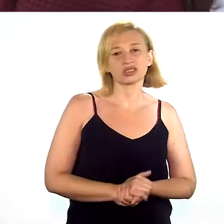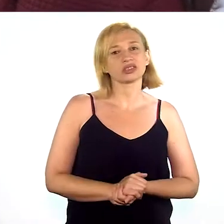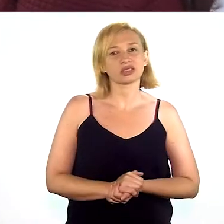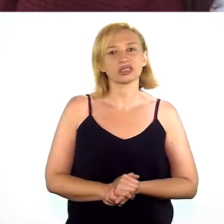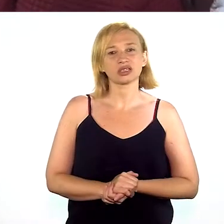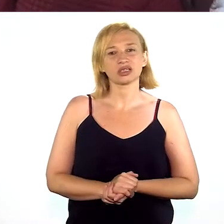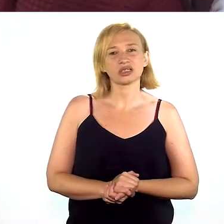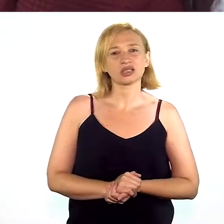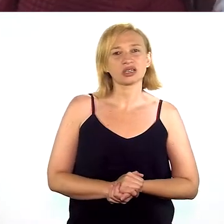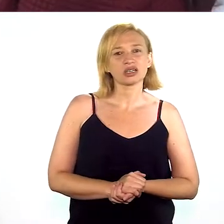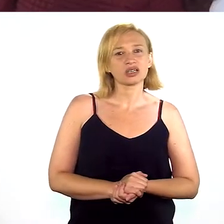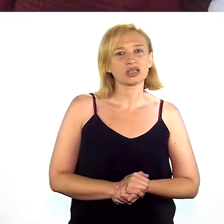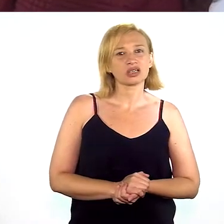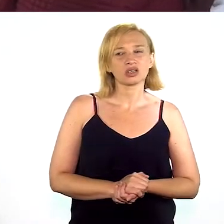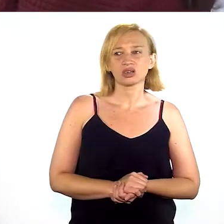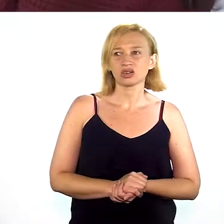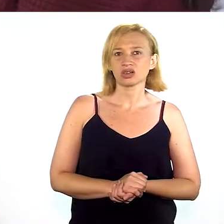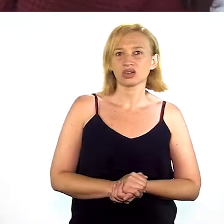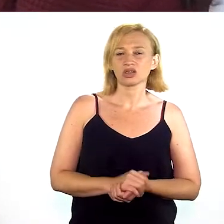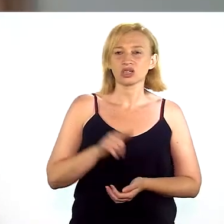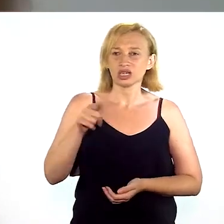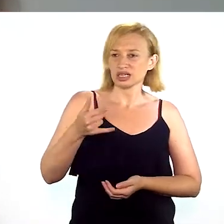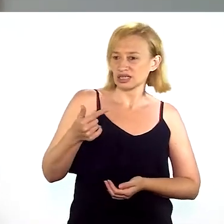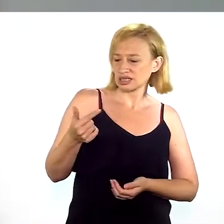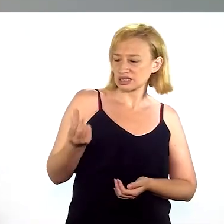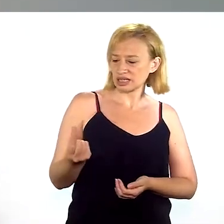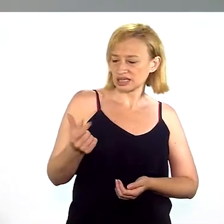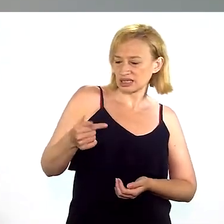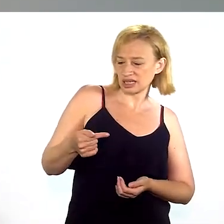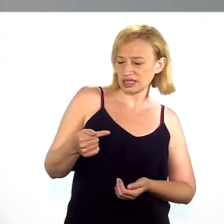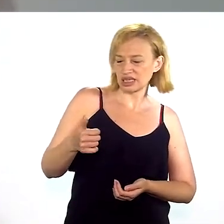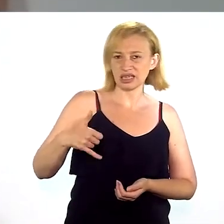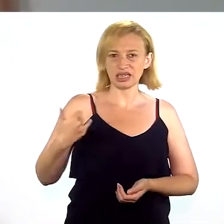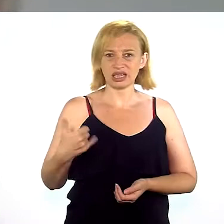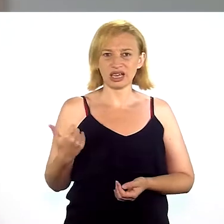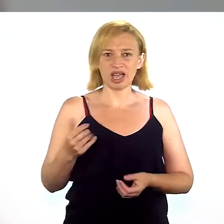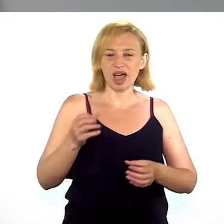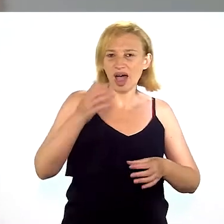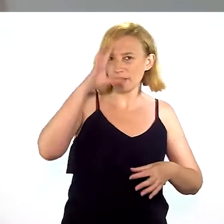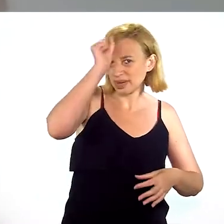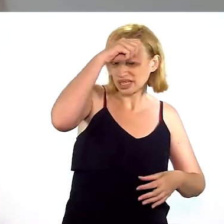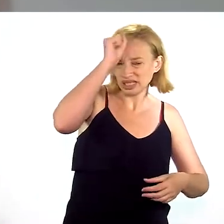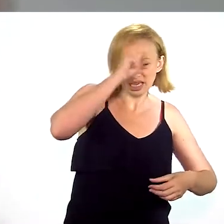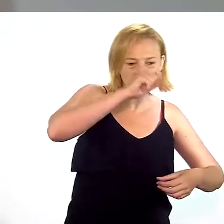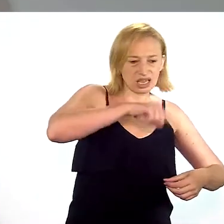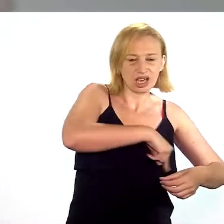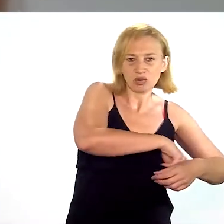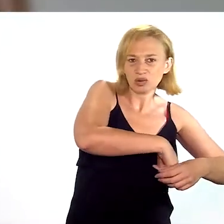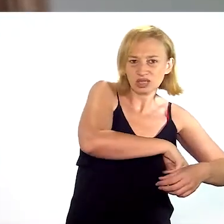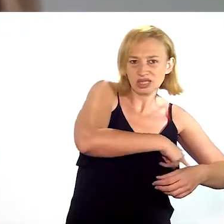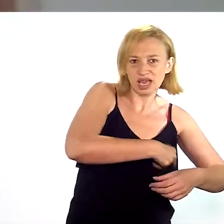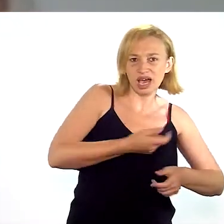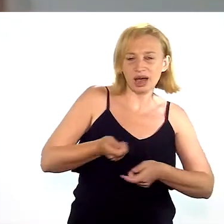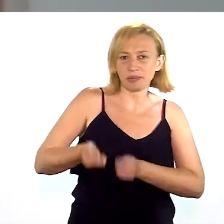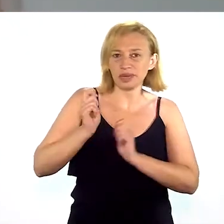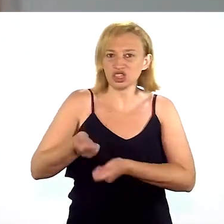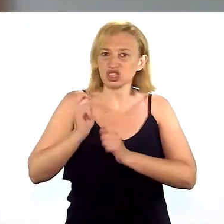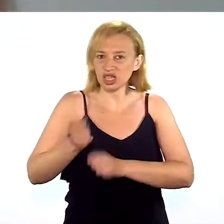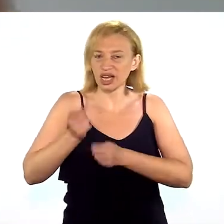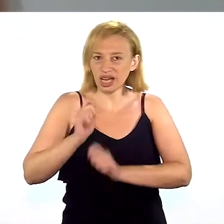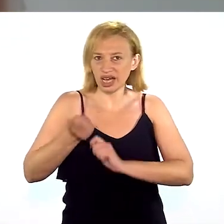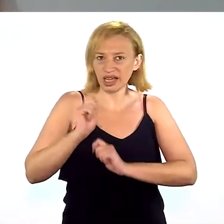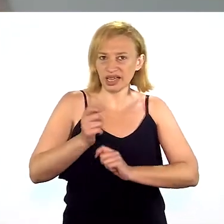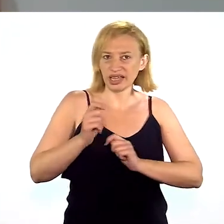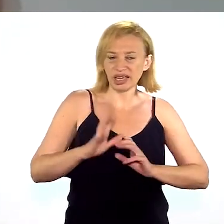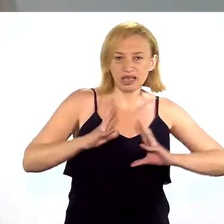é uma história ficcional. Quando você é uma criança de 6, 7 anos, tendo que aprender a cozinhar, a pescar, a vender e a